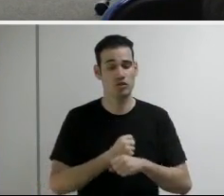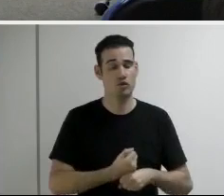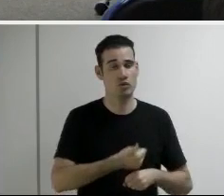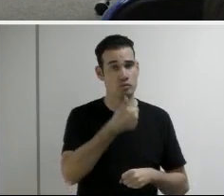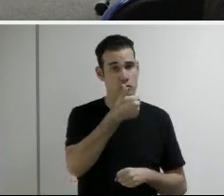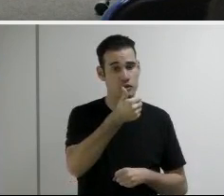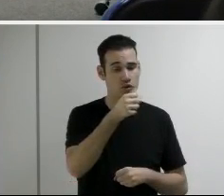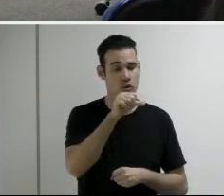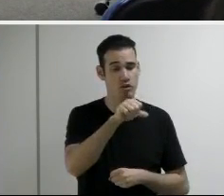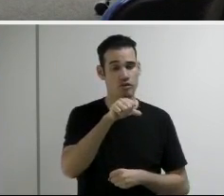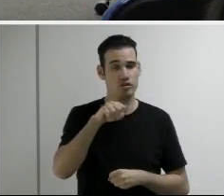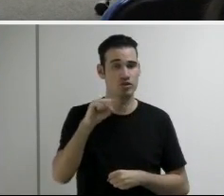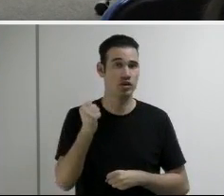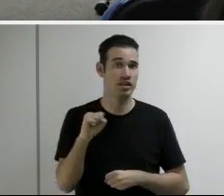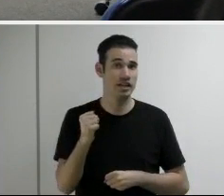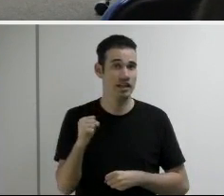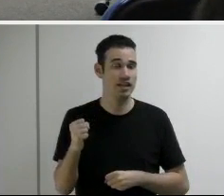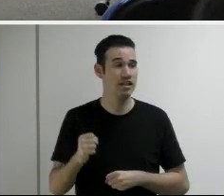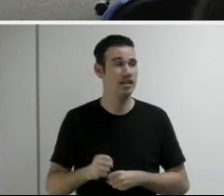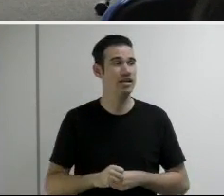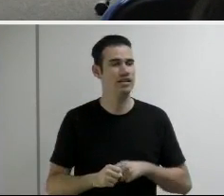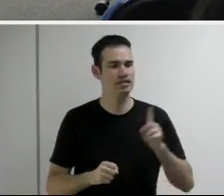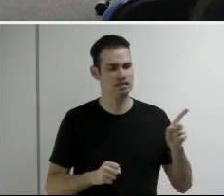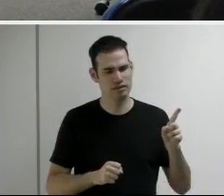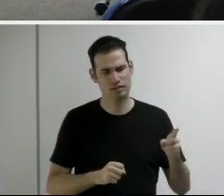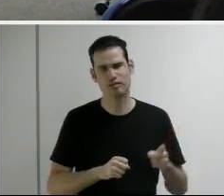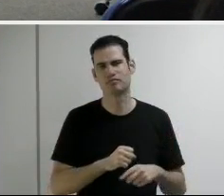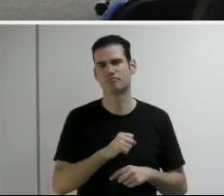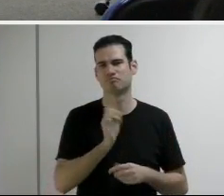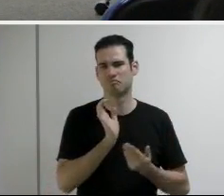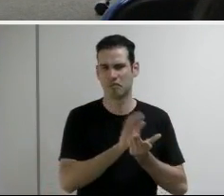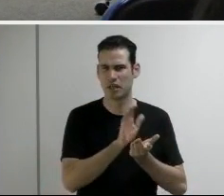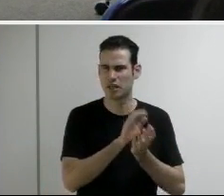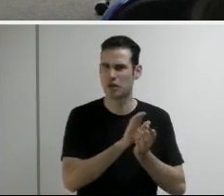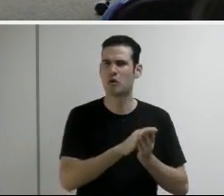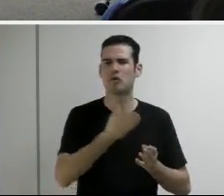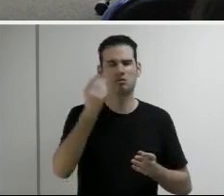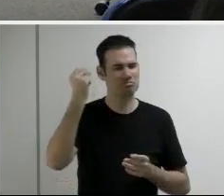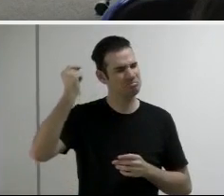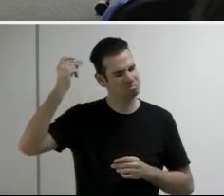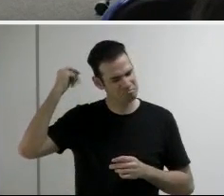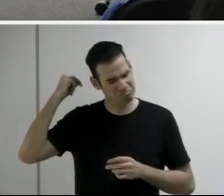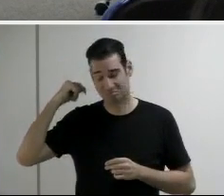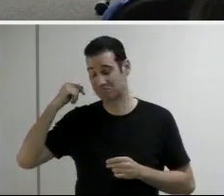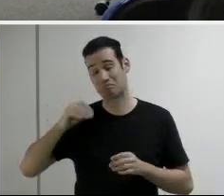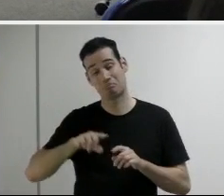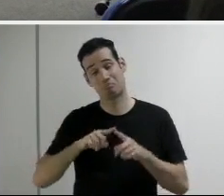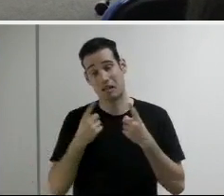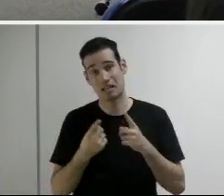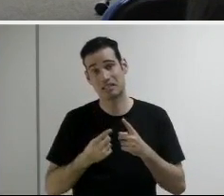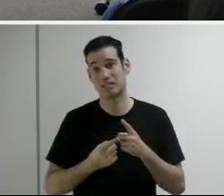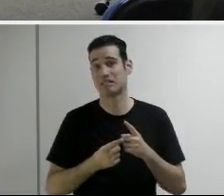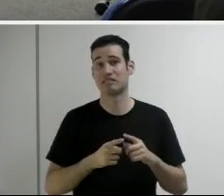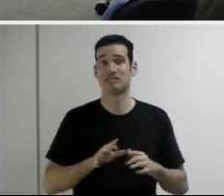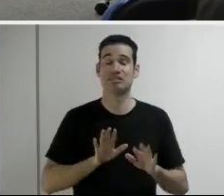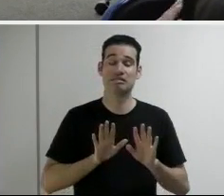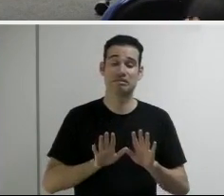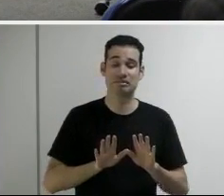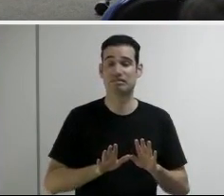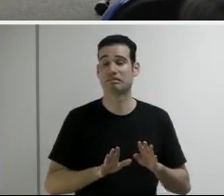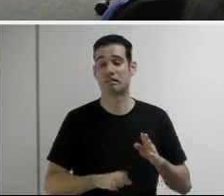deputada Cristina Tavares, de Pernambuco. Não sei qual contexto, sei que não foi aprovado, obviamente. Mas esse foi o